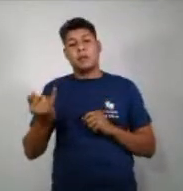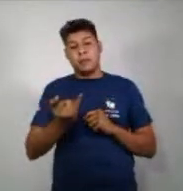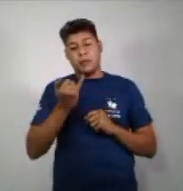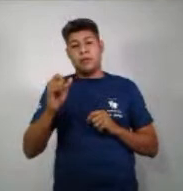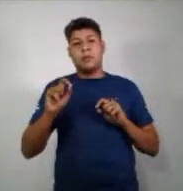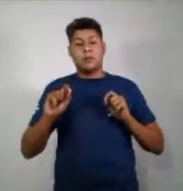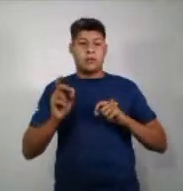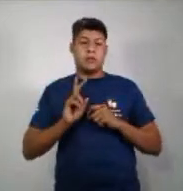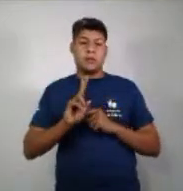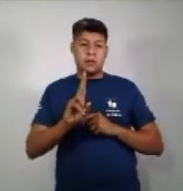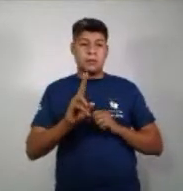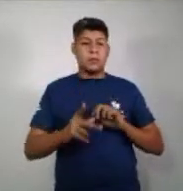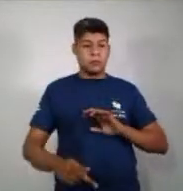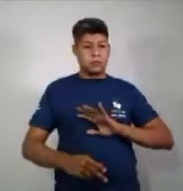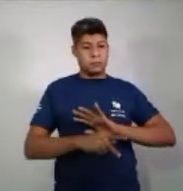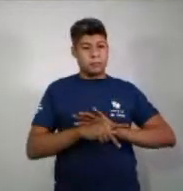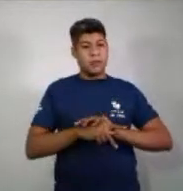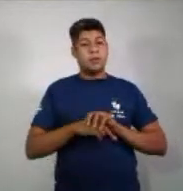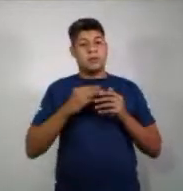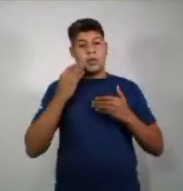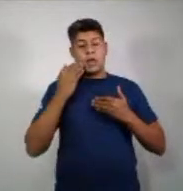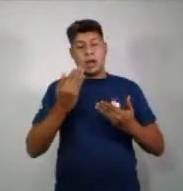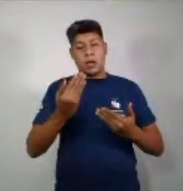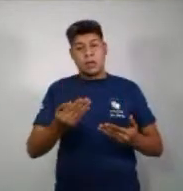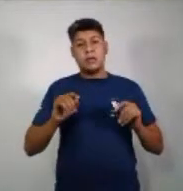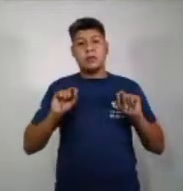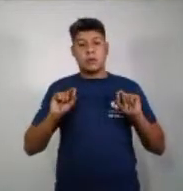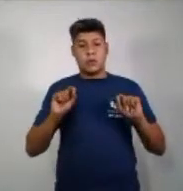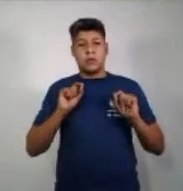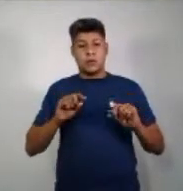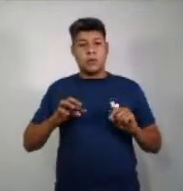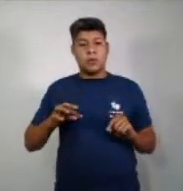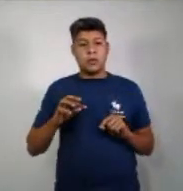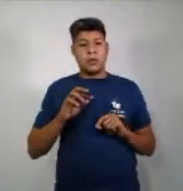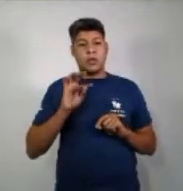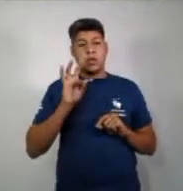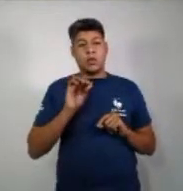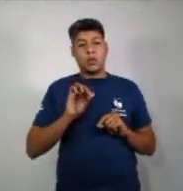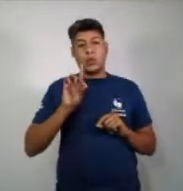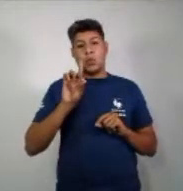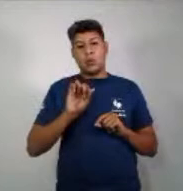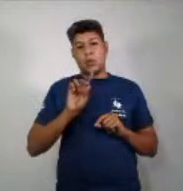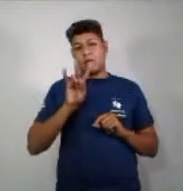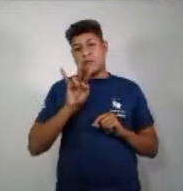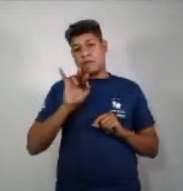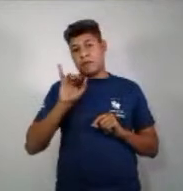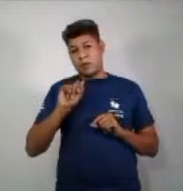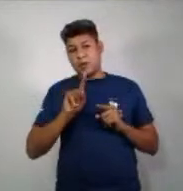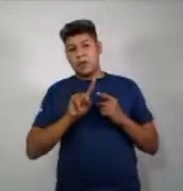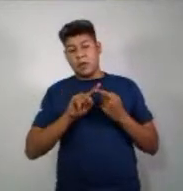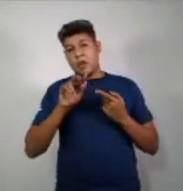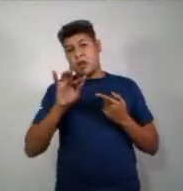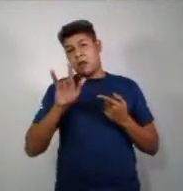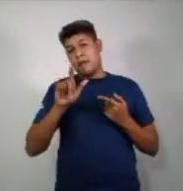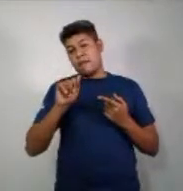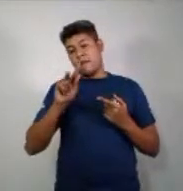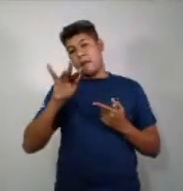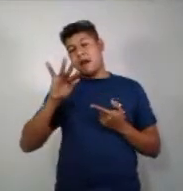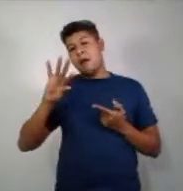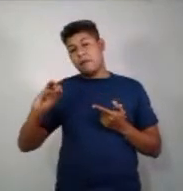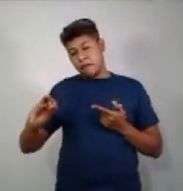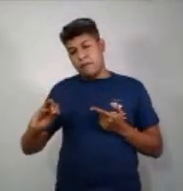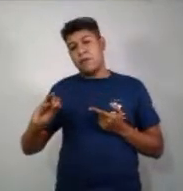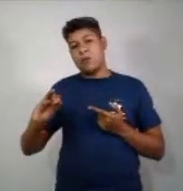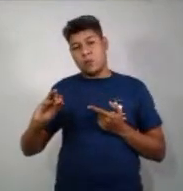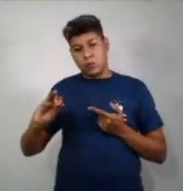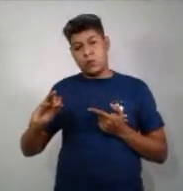sempre, né, porque eu também sou editora, eu queria muito agradecer a Todavia, né, ao Flávio Moura, que